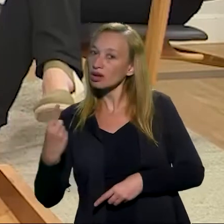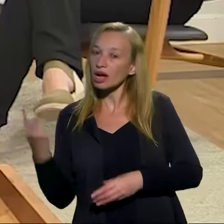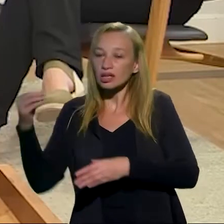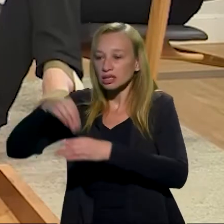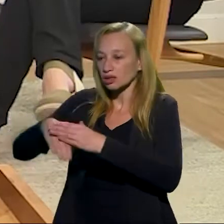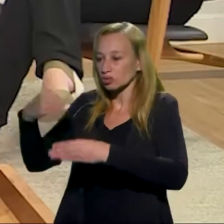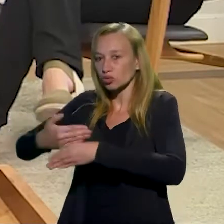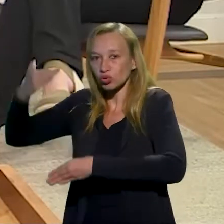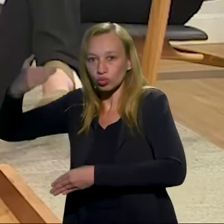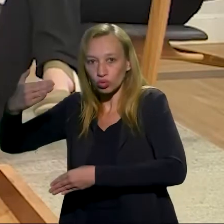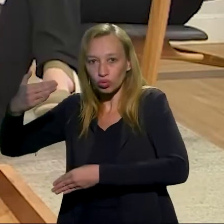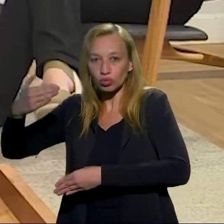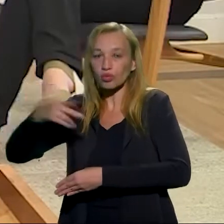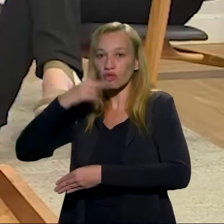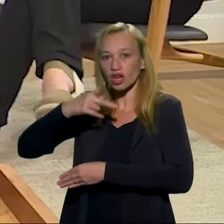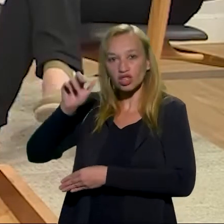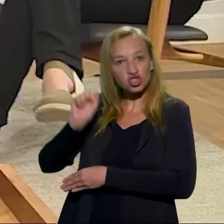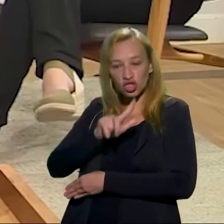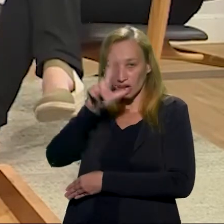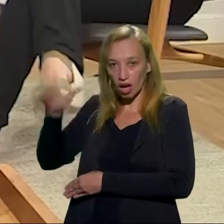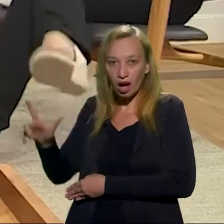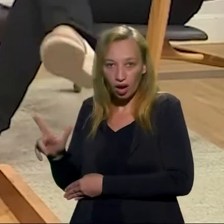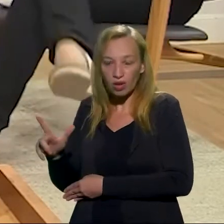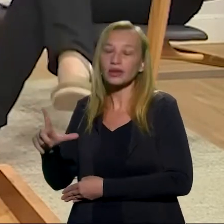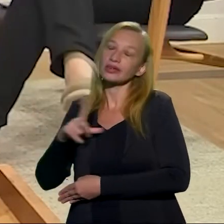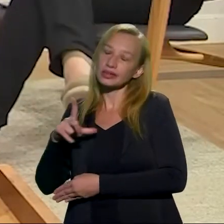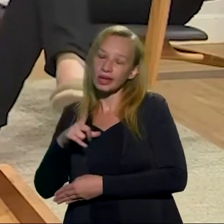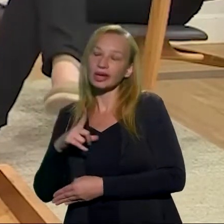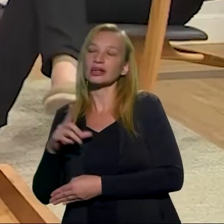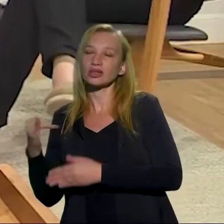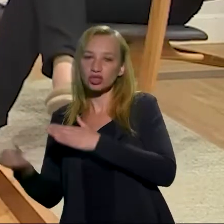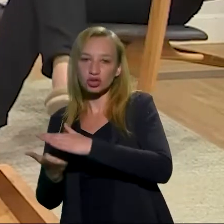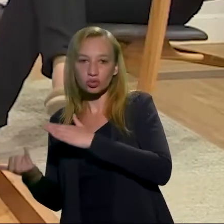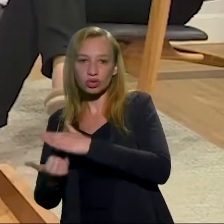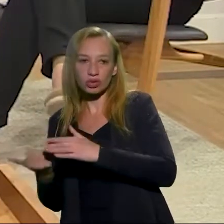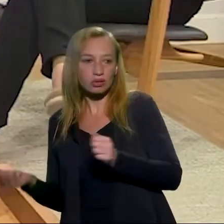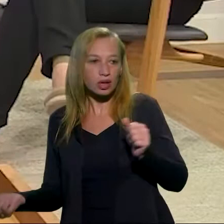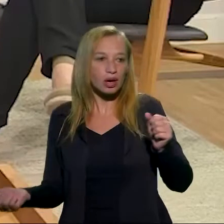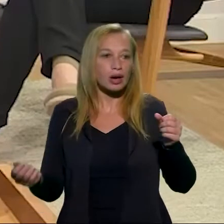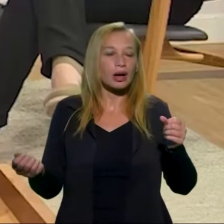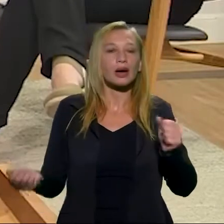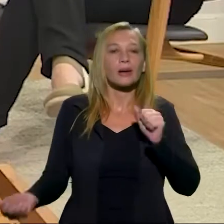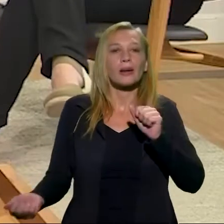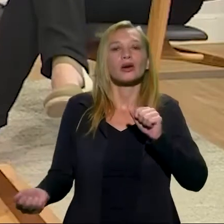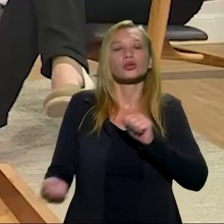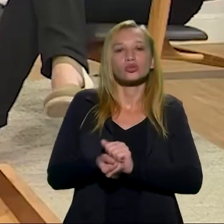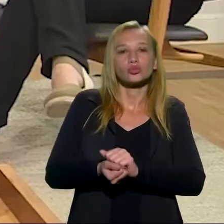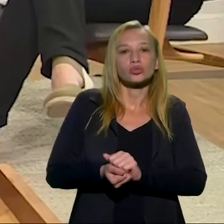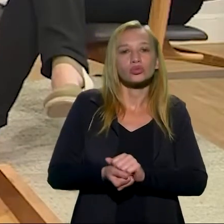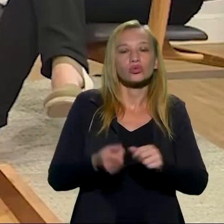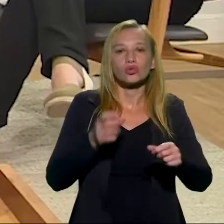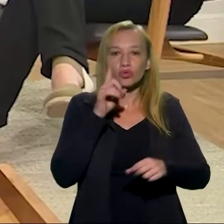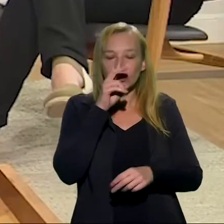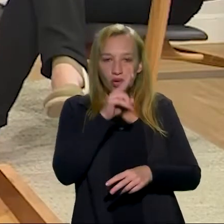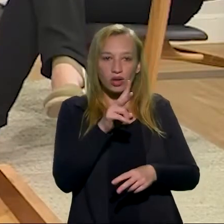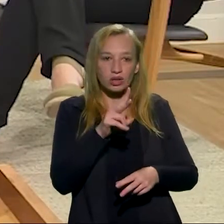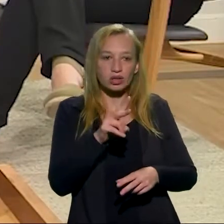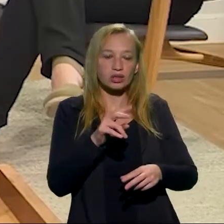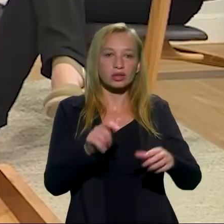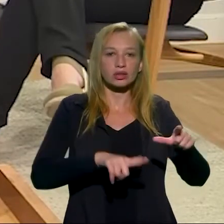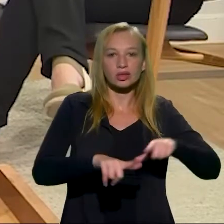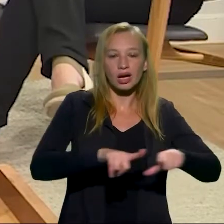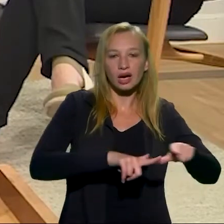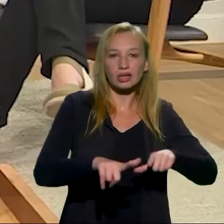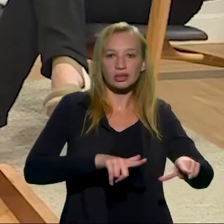ela está isolada dentro dos seus muros. A gente está falando de forma geral, lógico que tem instituições que tem uma participação muito forte dentro do mercado, e a